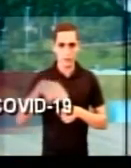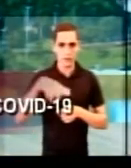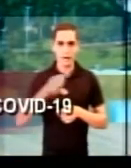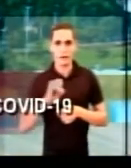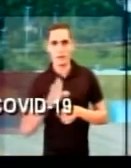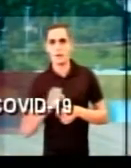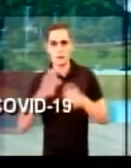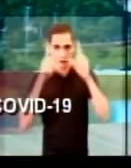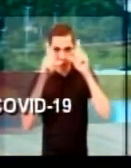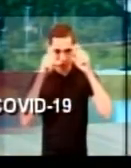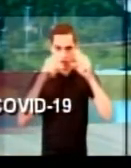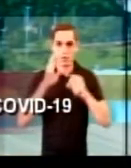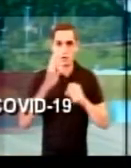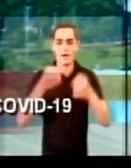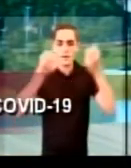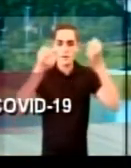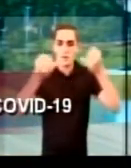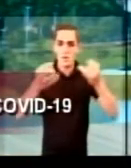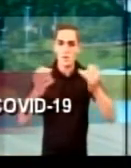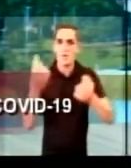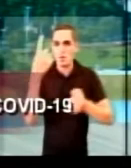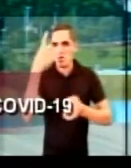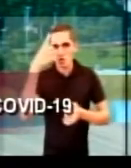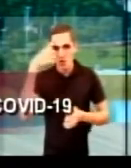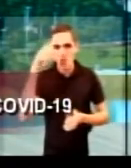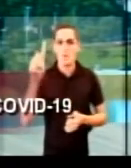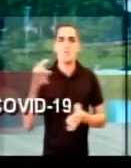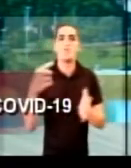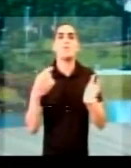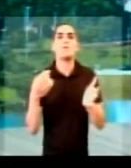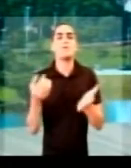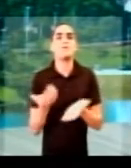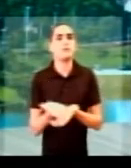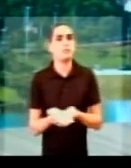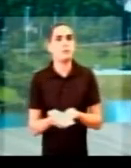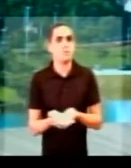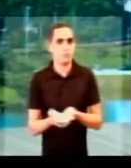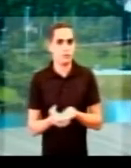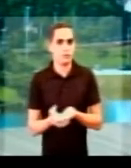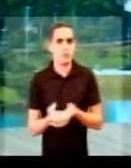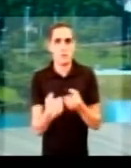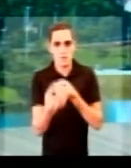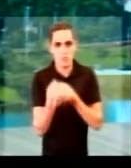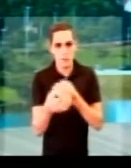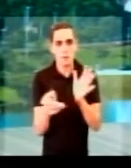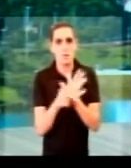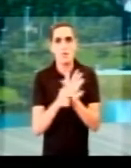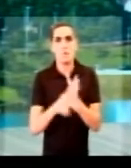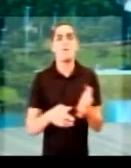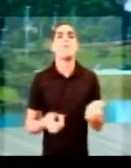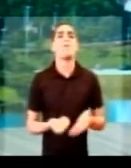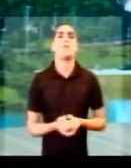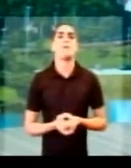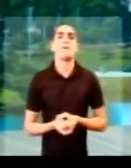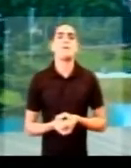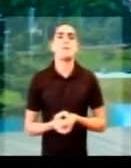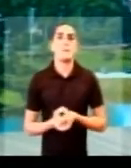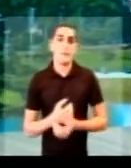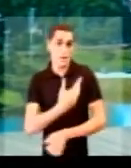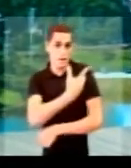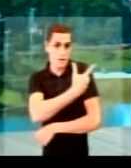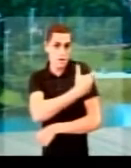dias, após a divulgação dos resultados do estudo da vacina do Instituto